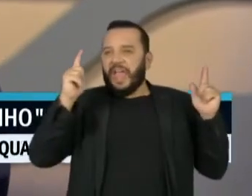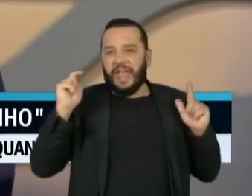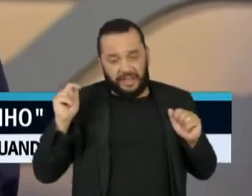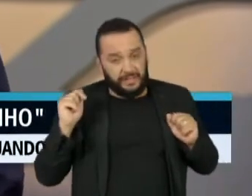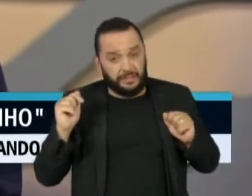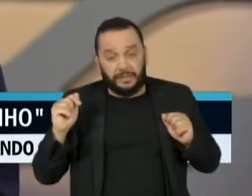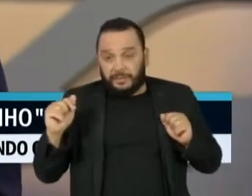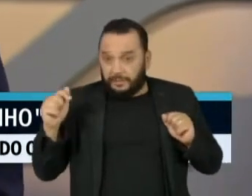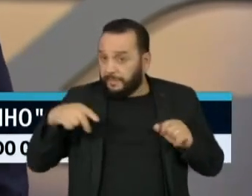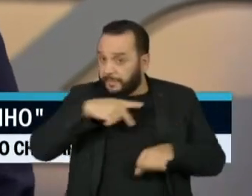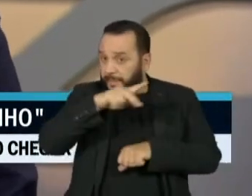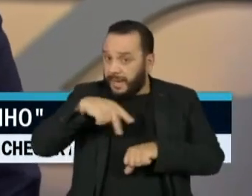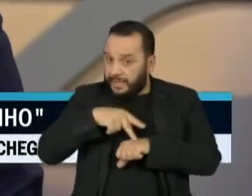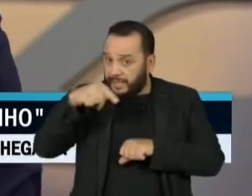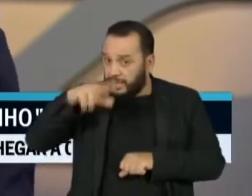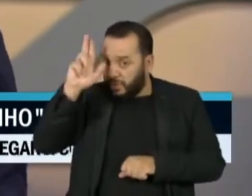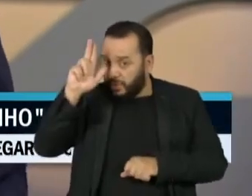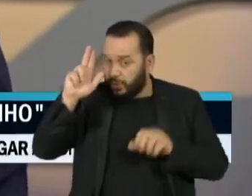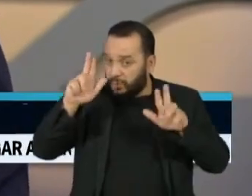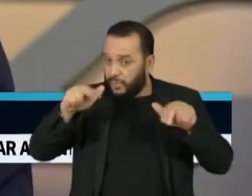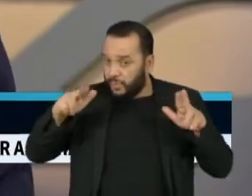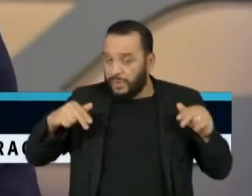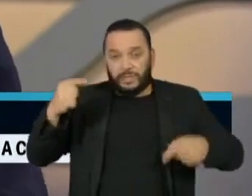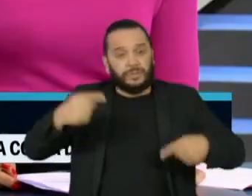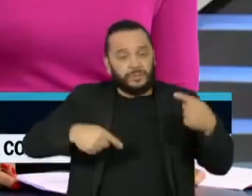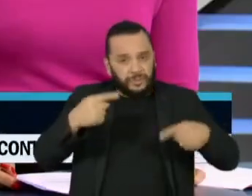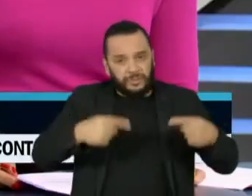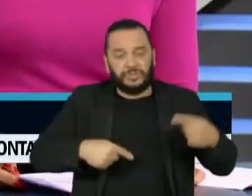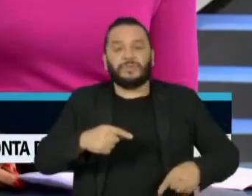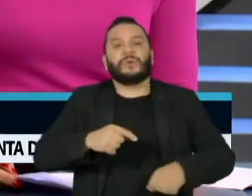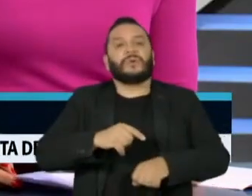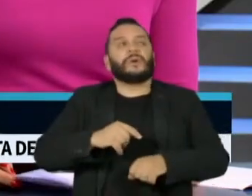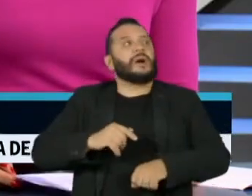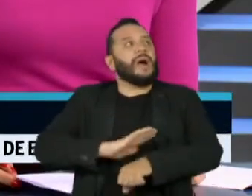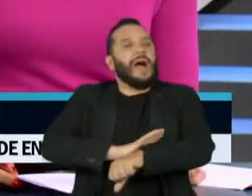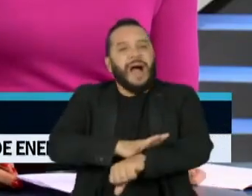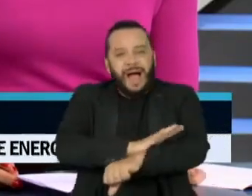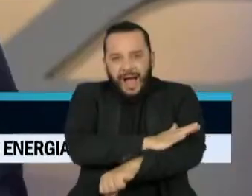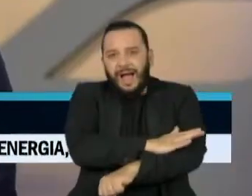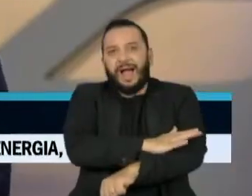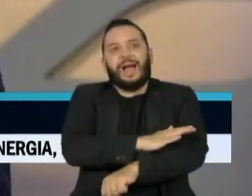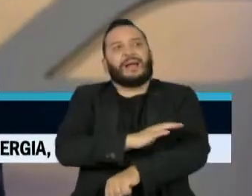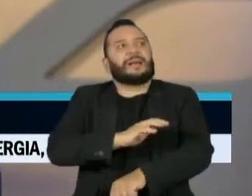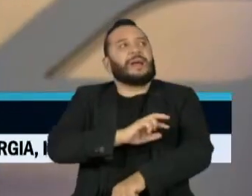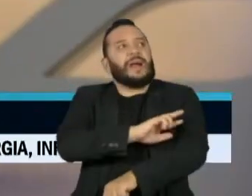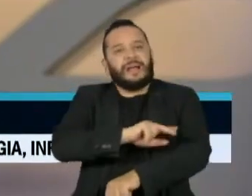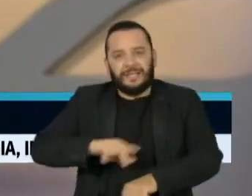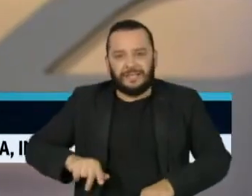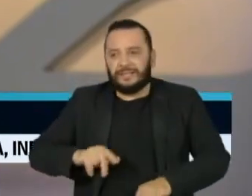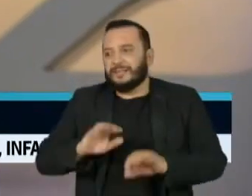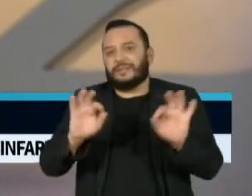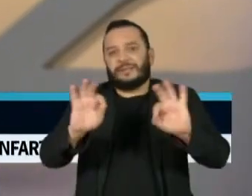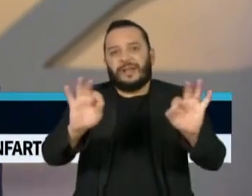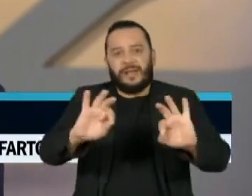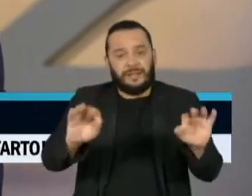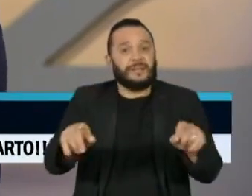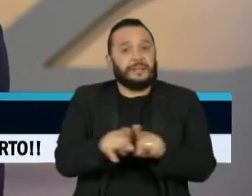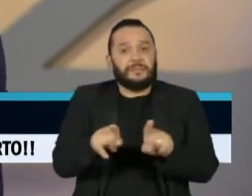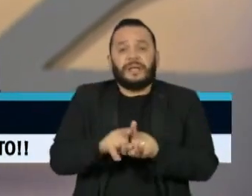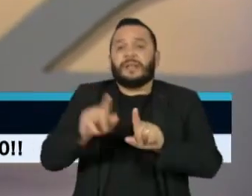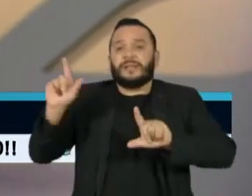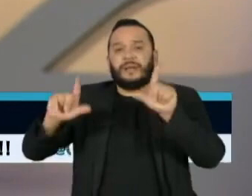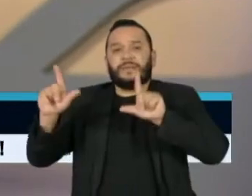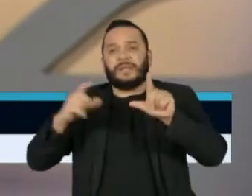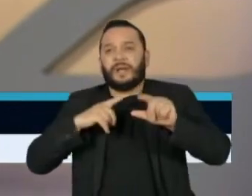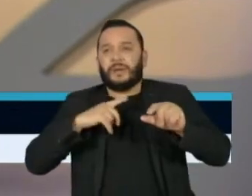classe e gênero, no final das contas, fazer uma piada. E a TV e os jornais, eles sempre fizeram disso o seu lugar, a sua